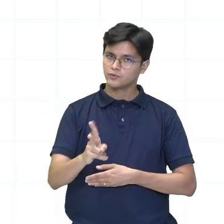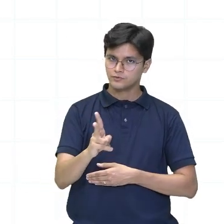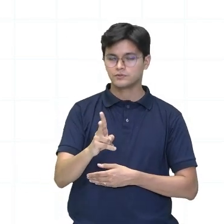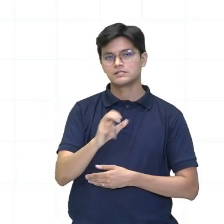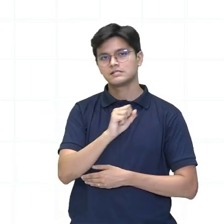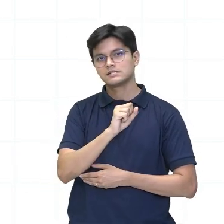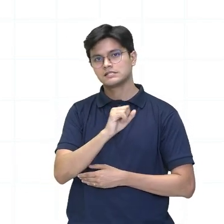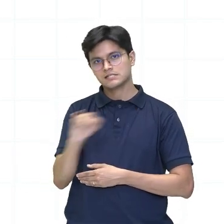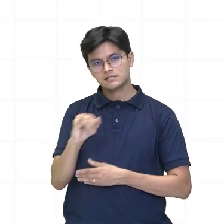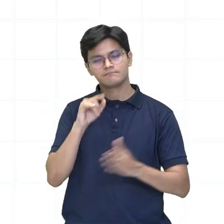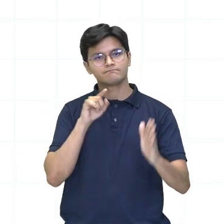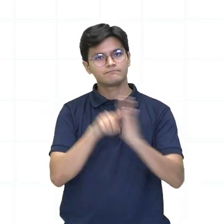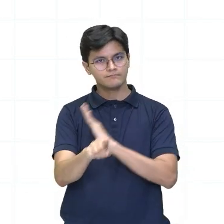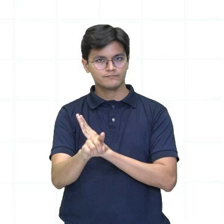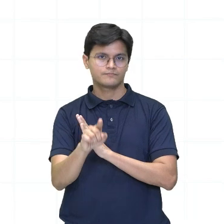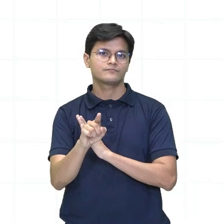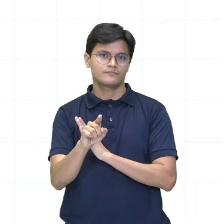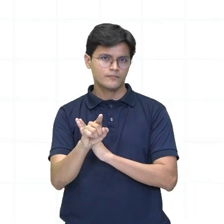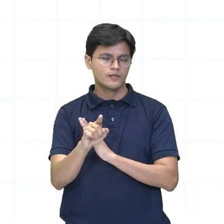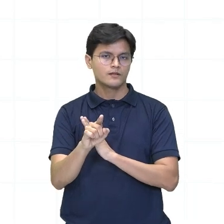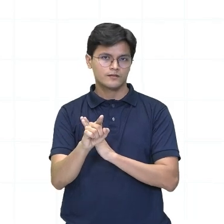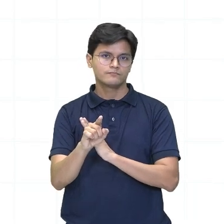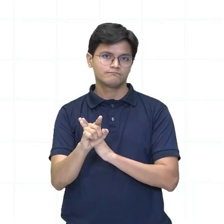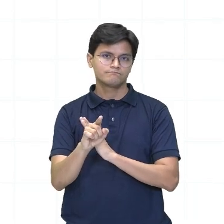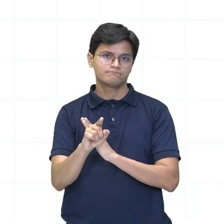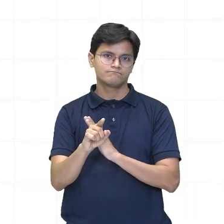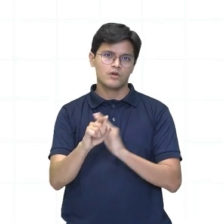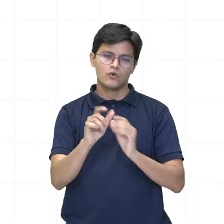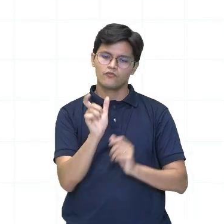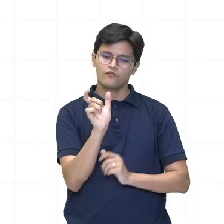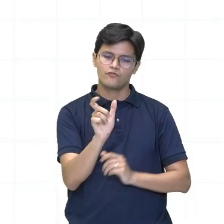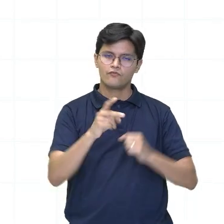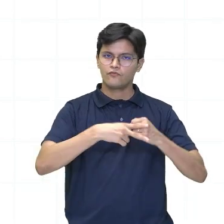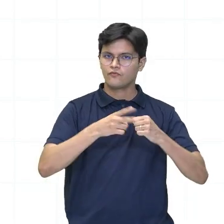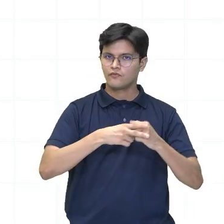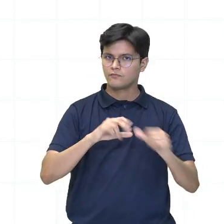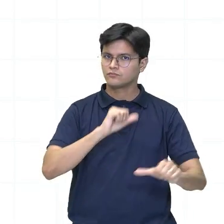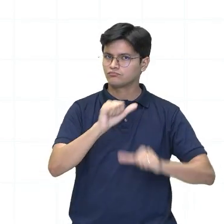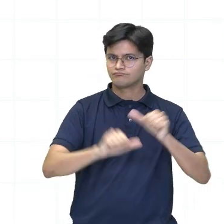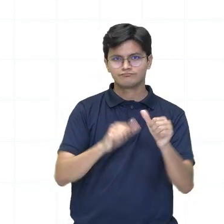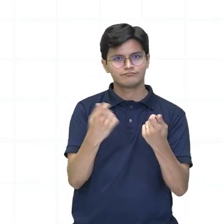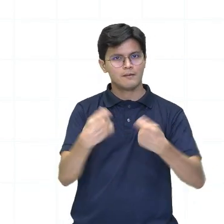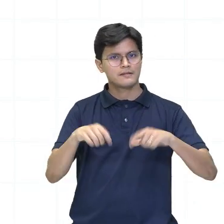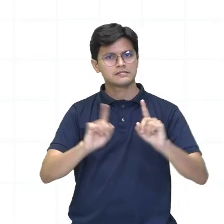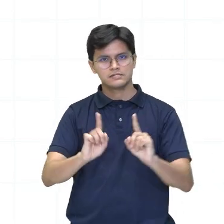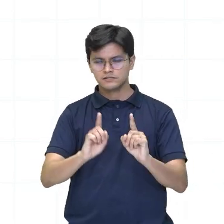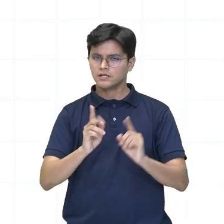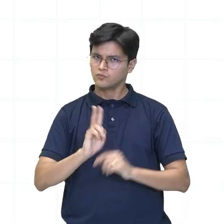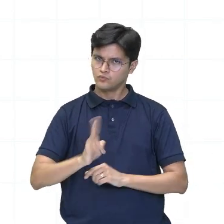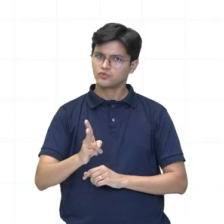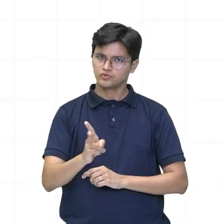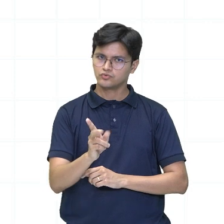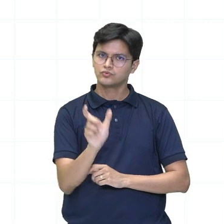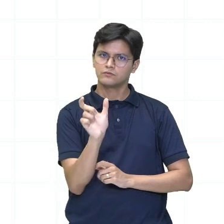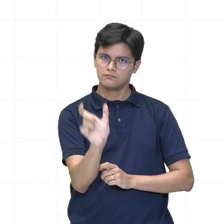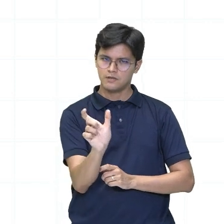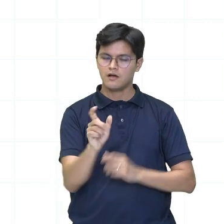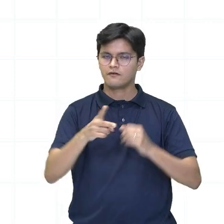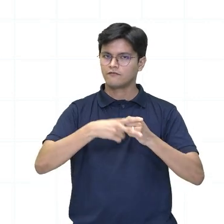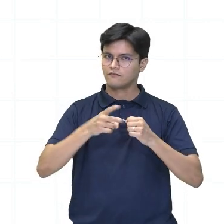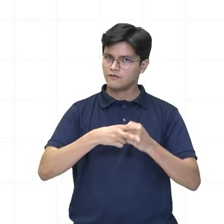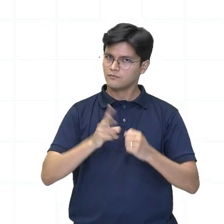perguntas, vocês não precisam mudar o verbo fica na sua forma base, ok?